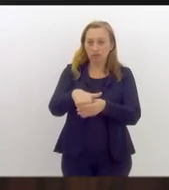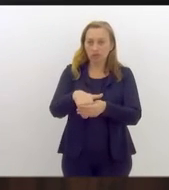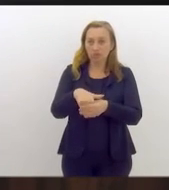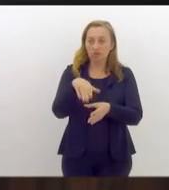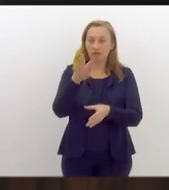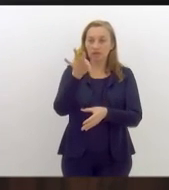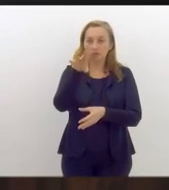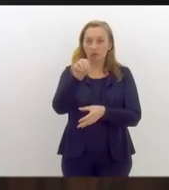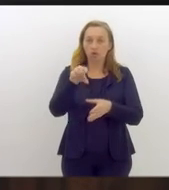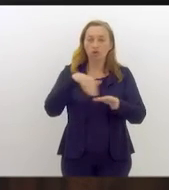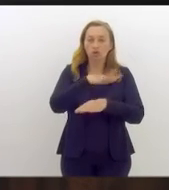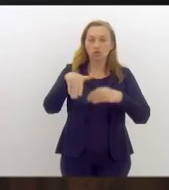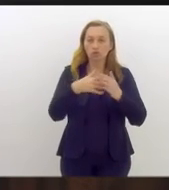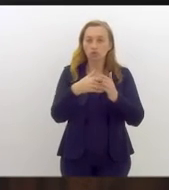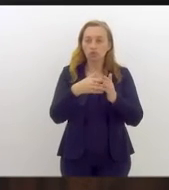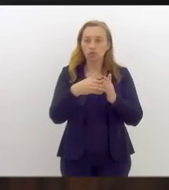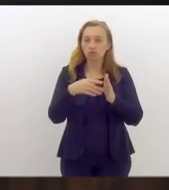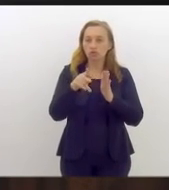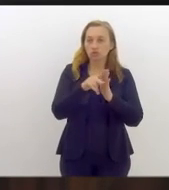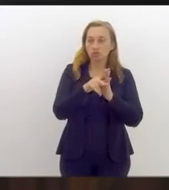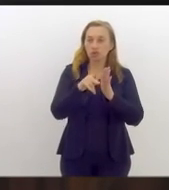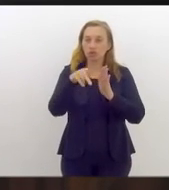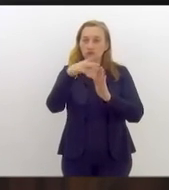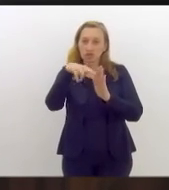bloco todos os projetos de resolução